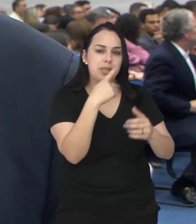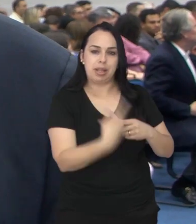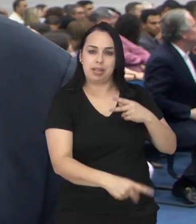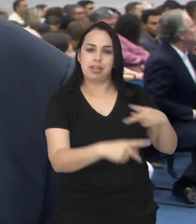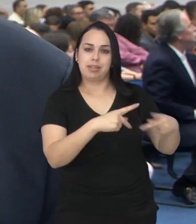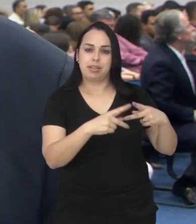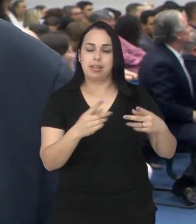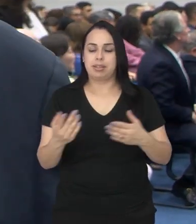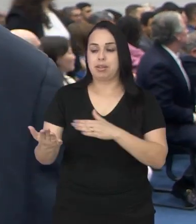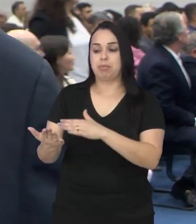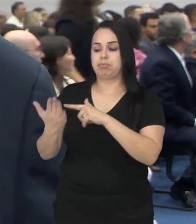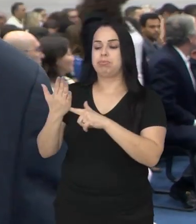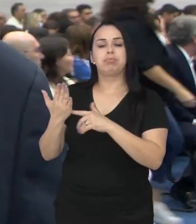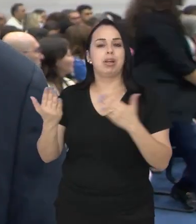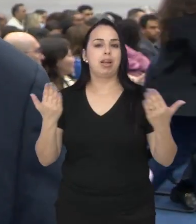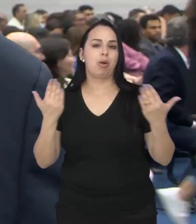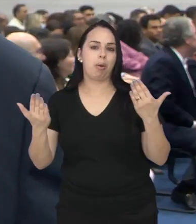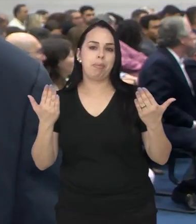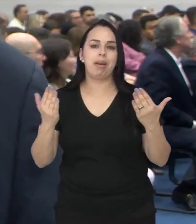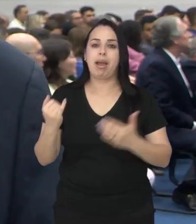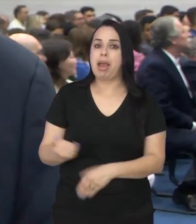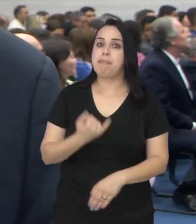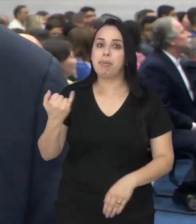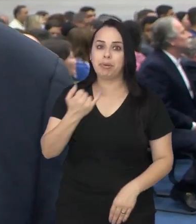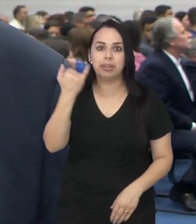aqui na cidade. Então, é super importante,